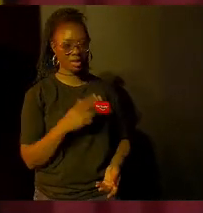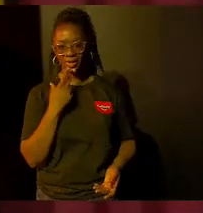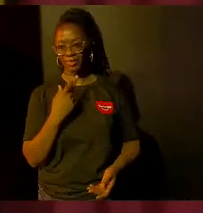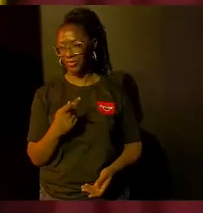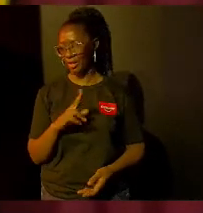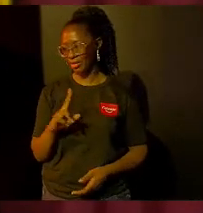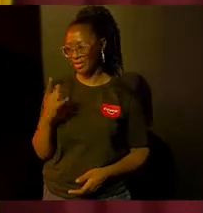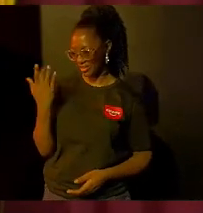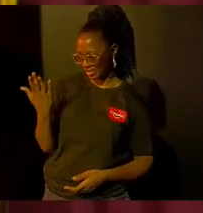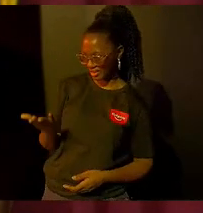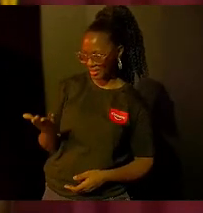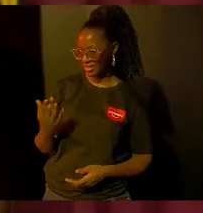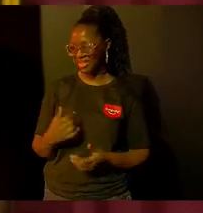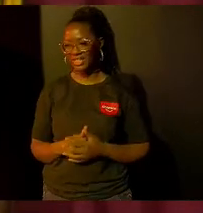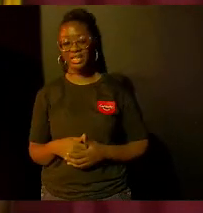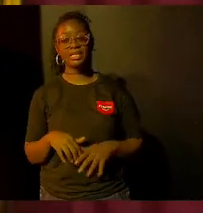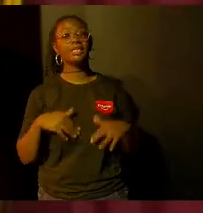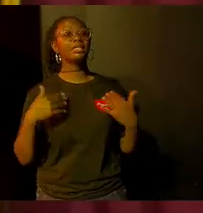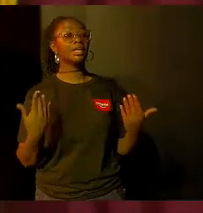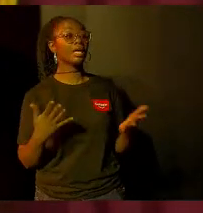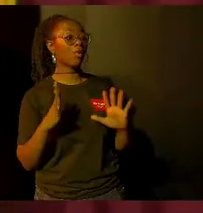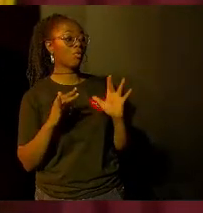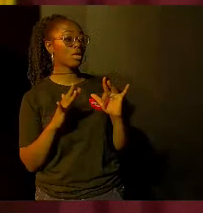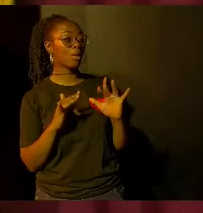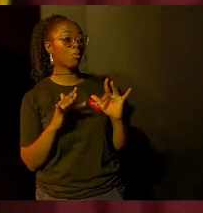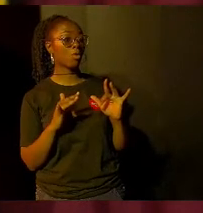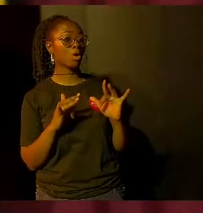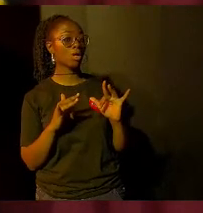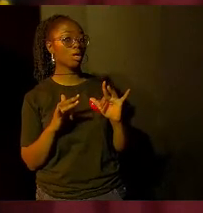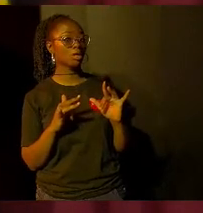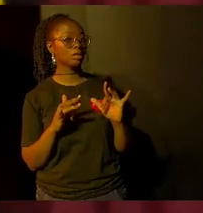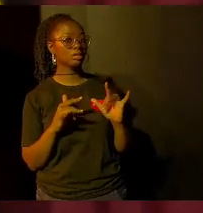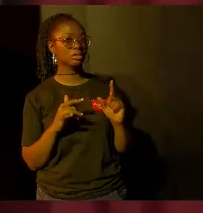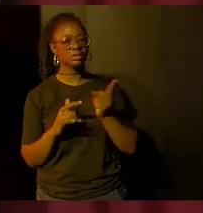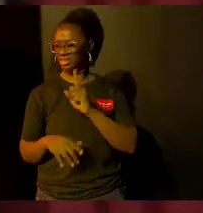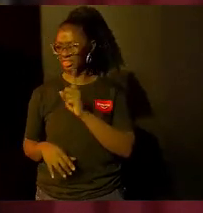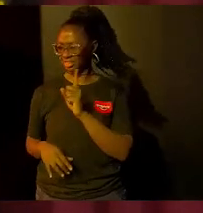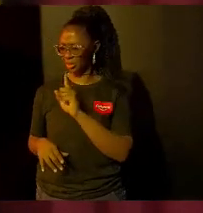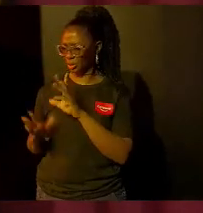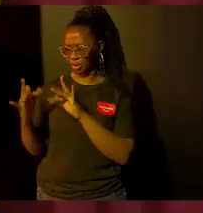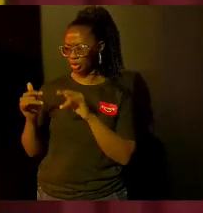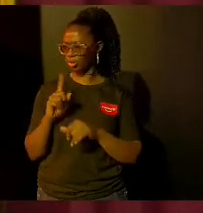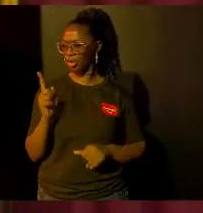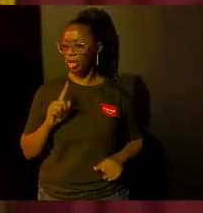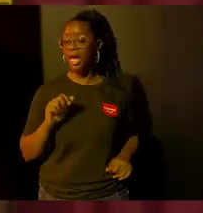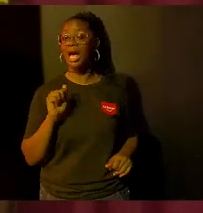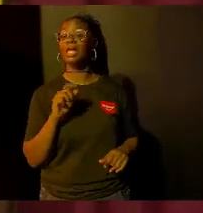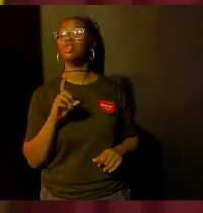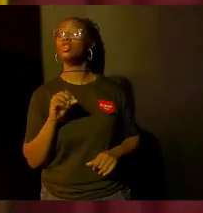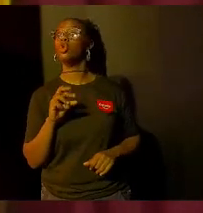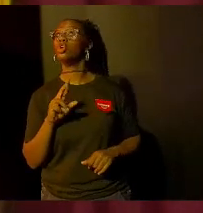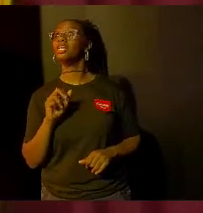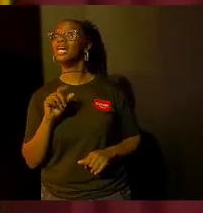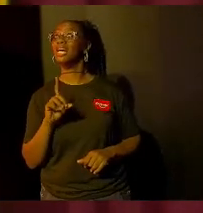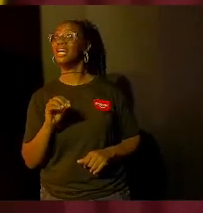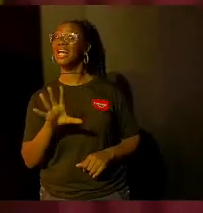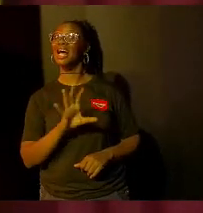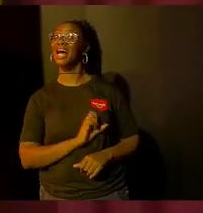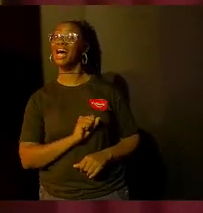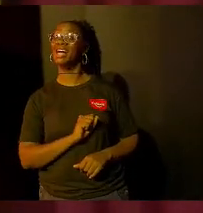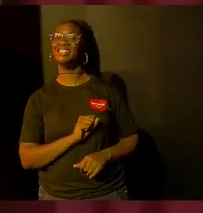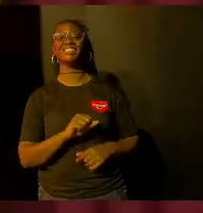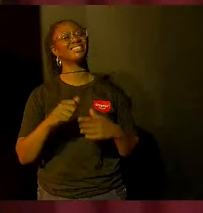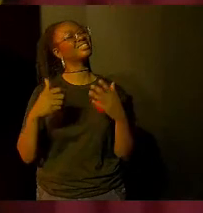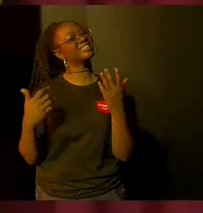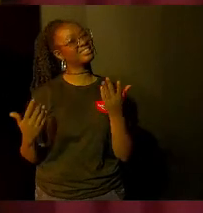ele fala seu nome aí depois ele fala quem é o namorado e você não é namorada é adorado mas essa mente infantil